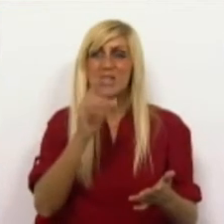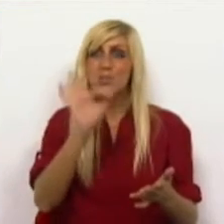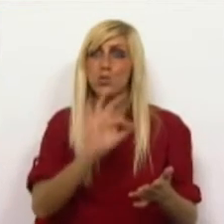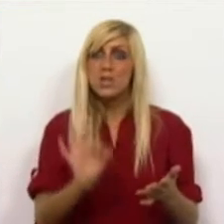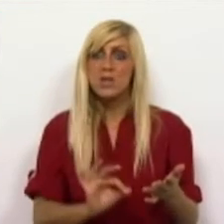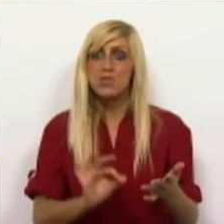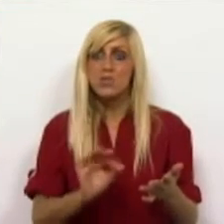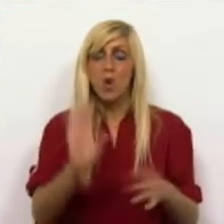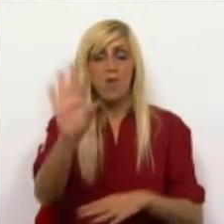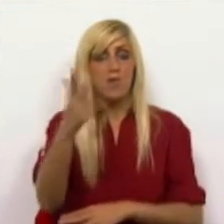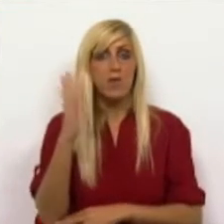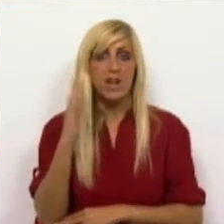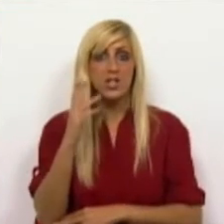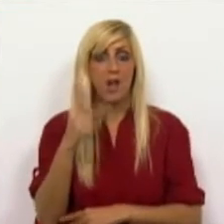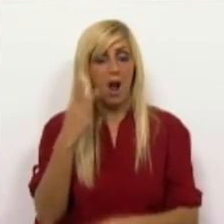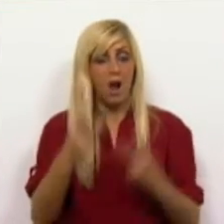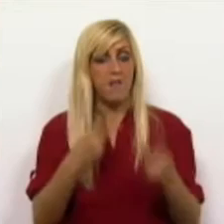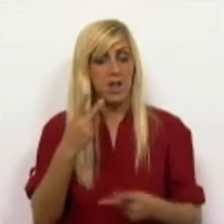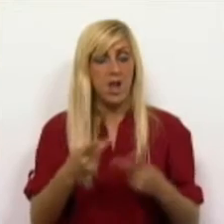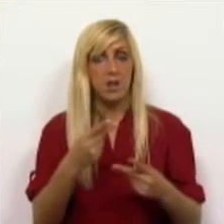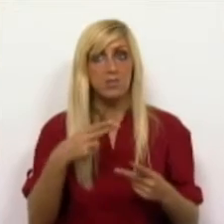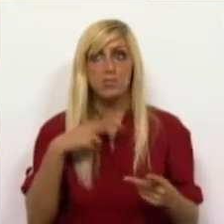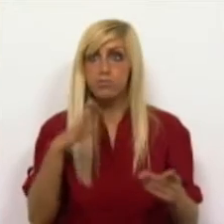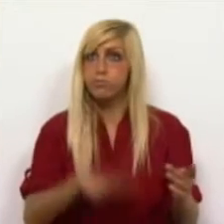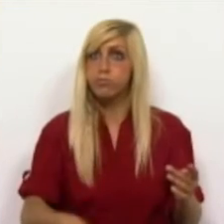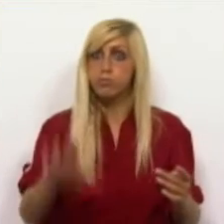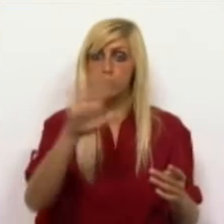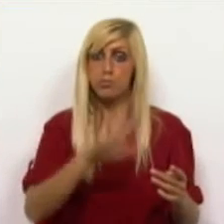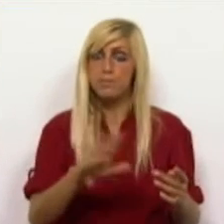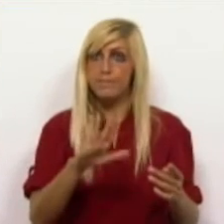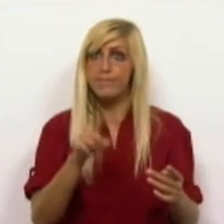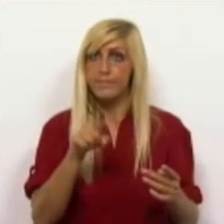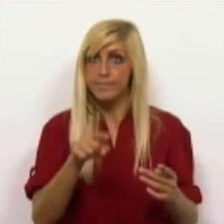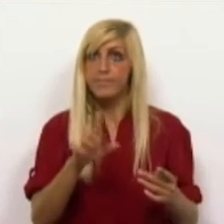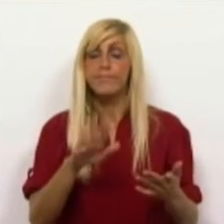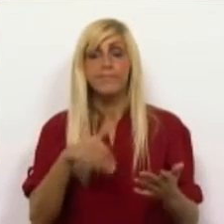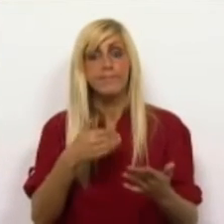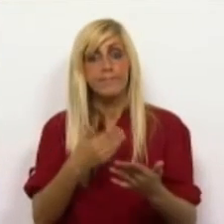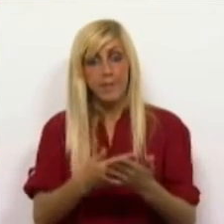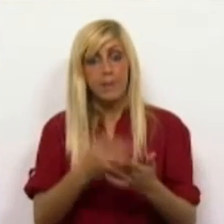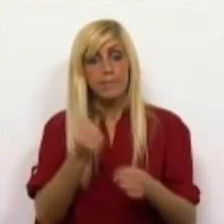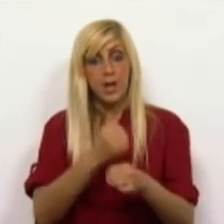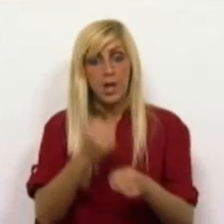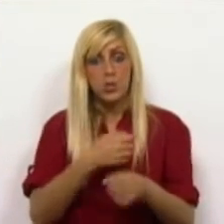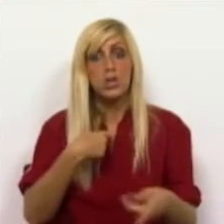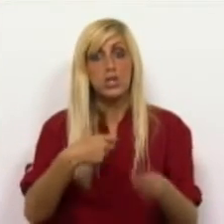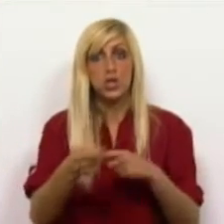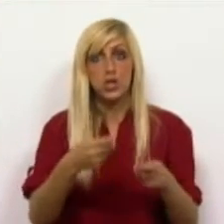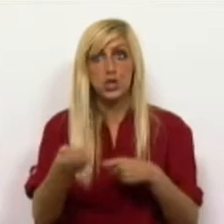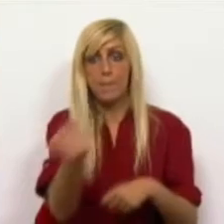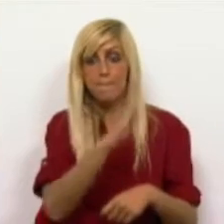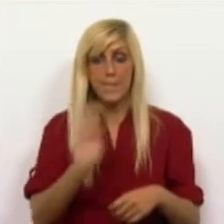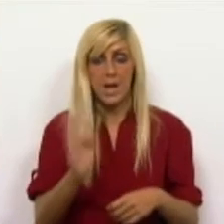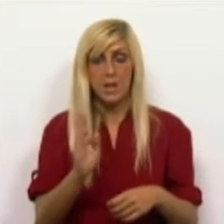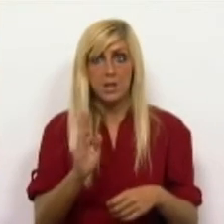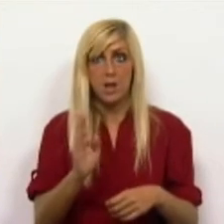9,6% da floresta analisada, do território florestal analisado, esteve sujeito a ações de gestão ativa nos